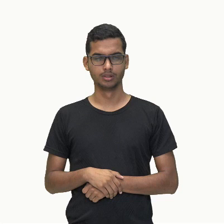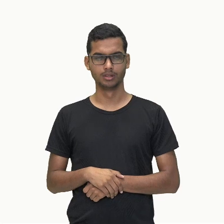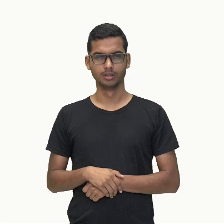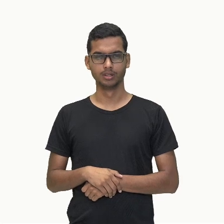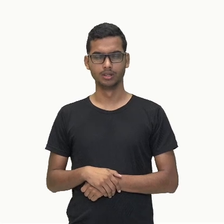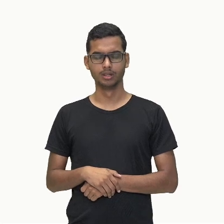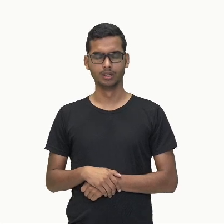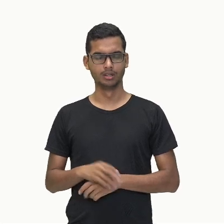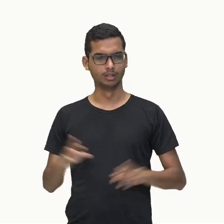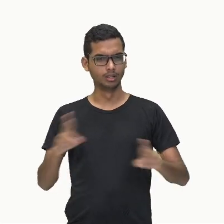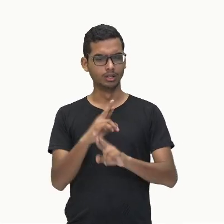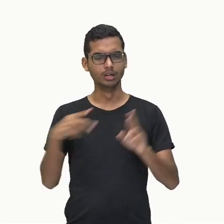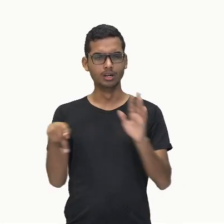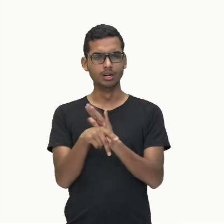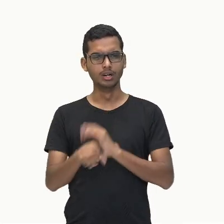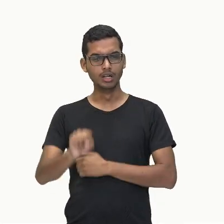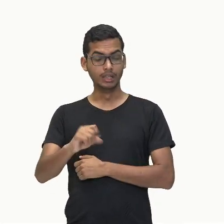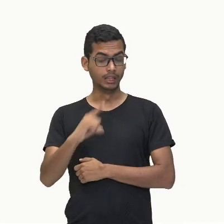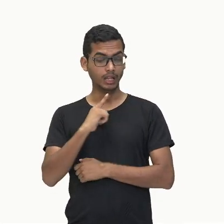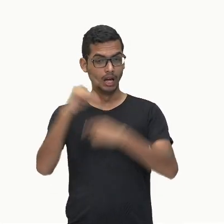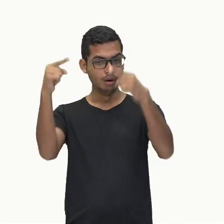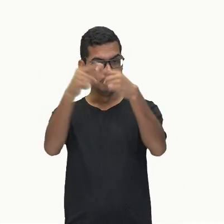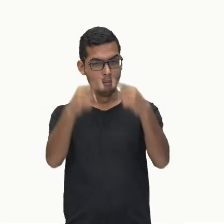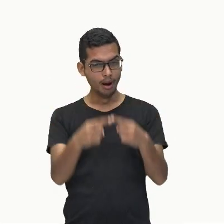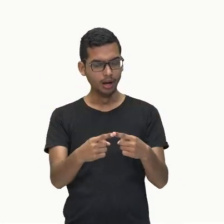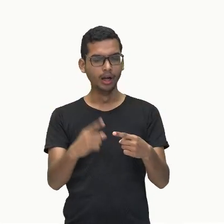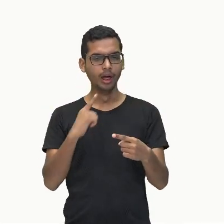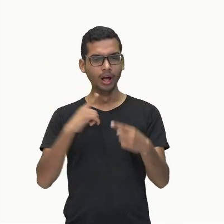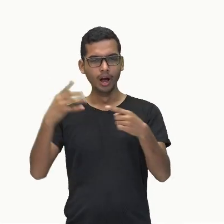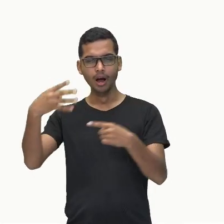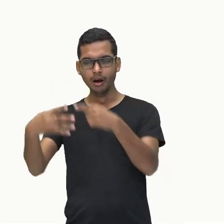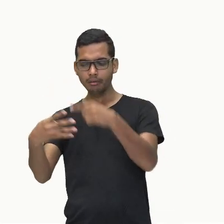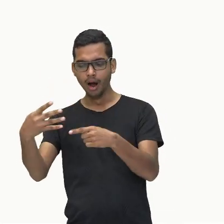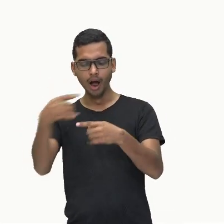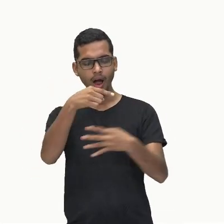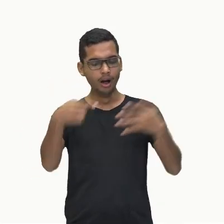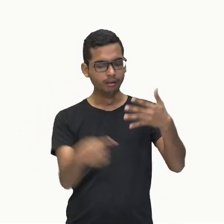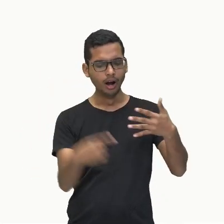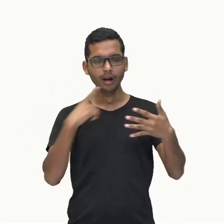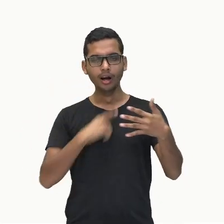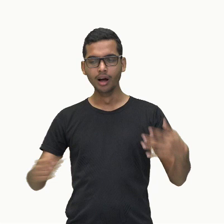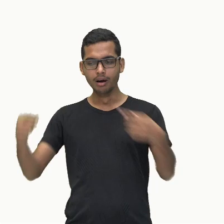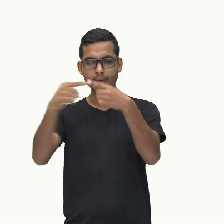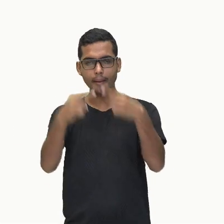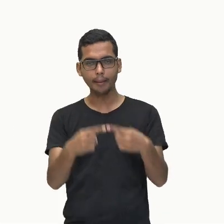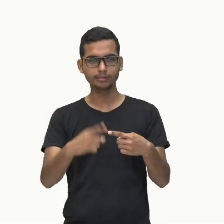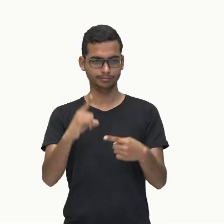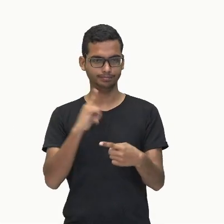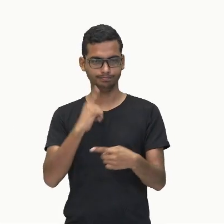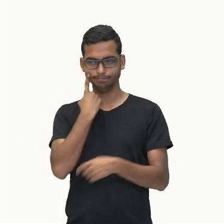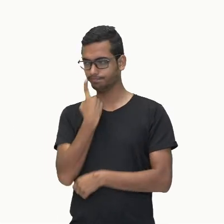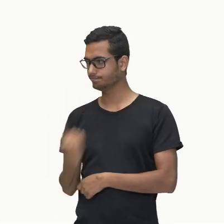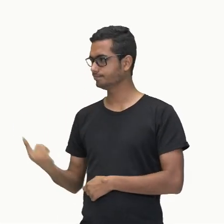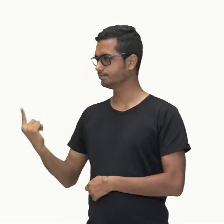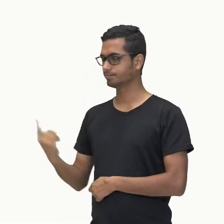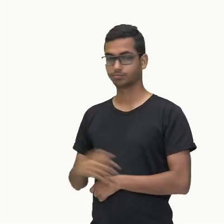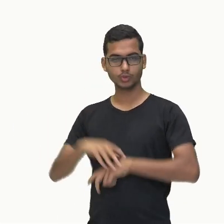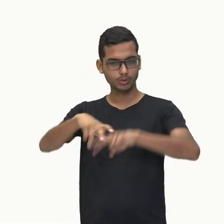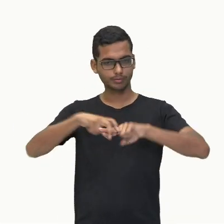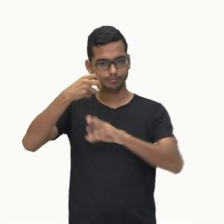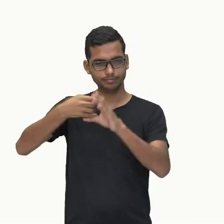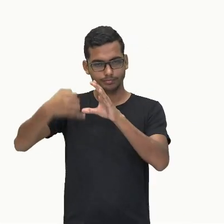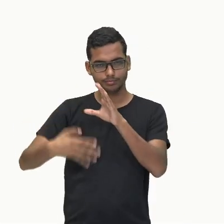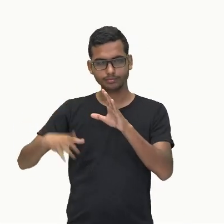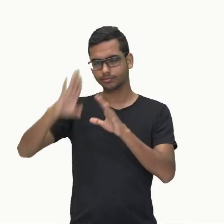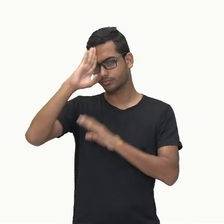todos aqui, todos os elementos têm correspondência no conjunto B. Por isso, caracteriza